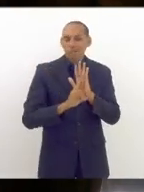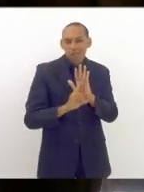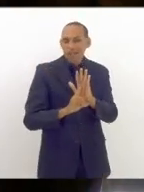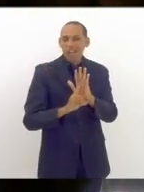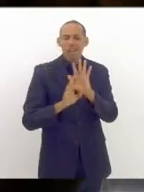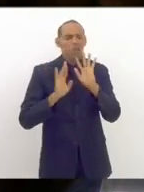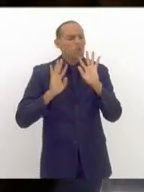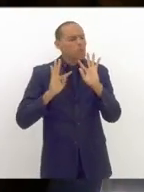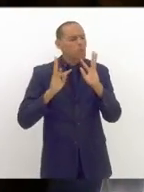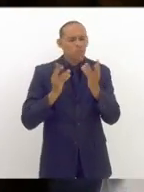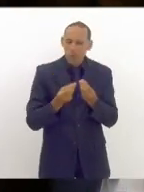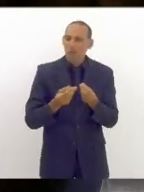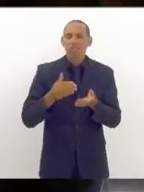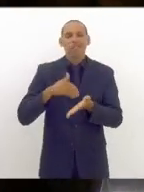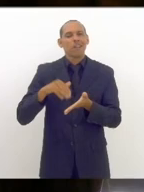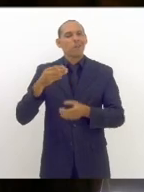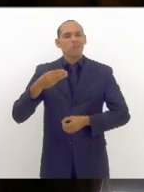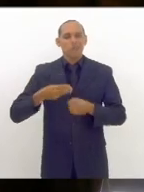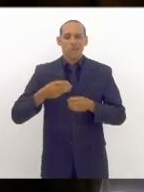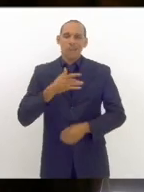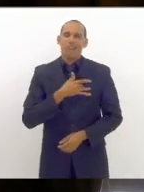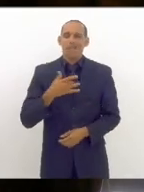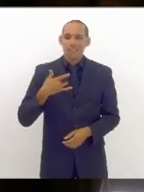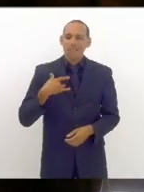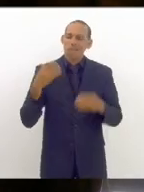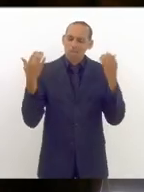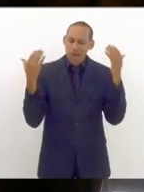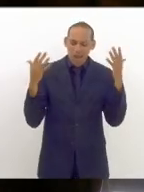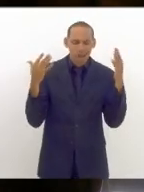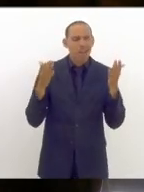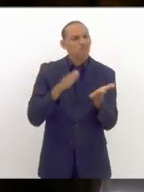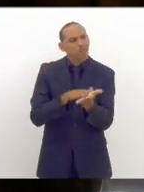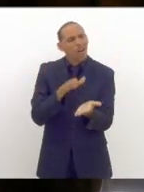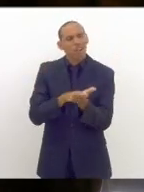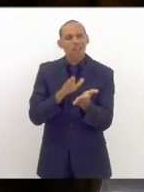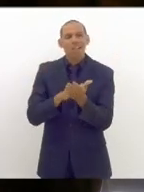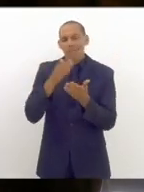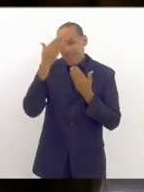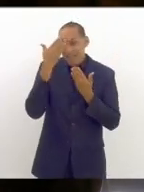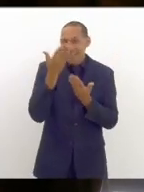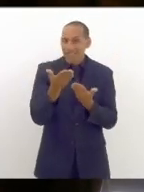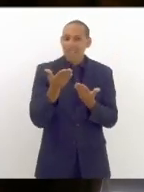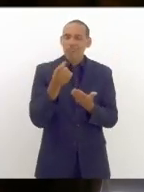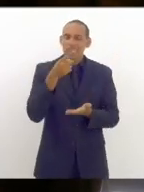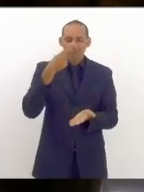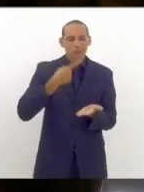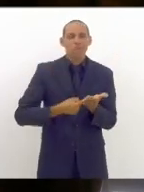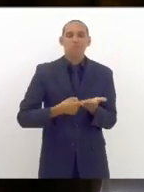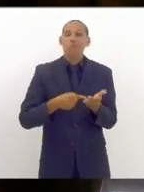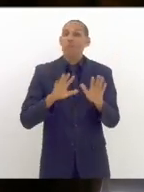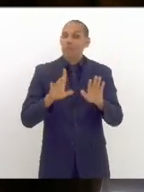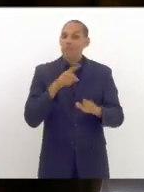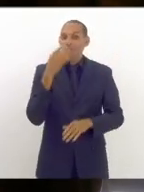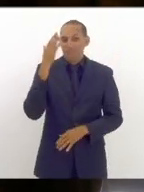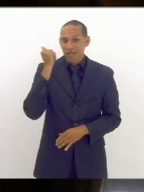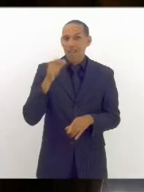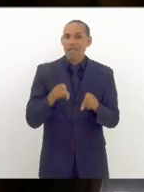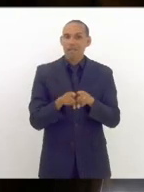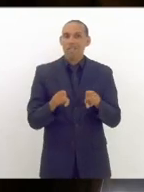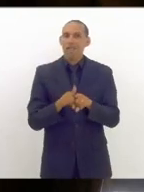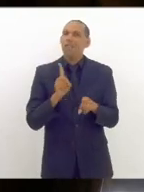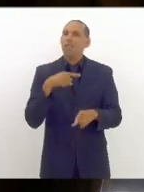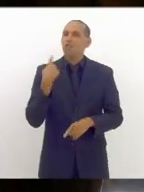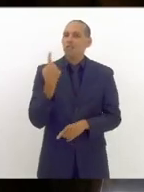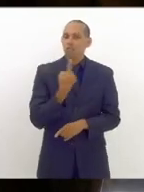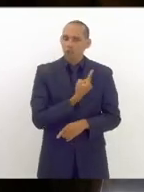todos os secretários municipais de saúde, parabenizar e agradecer pelo seu compromisso. Mas a gente sabe que ainda temos